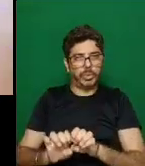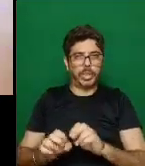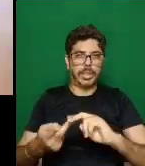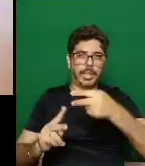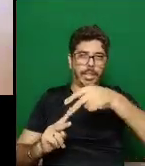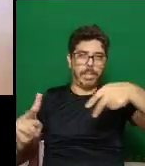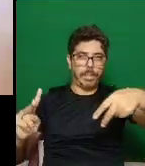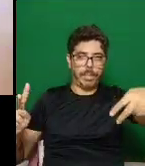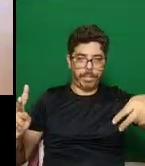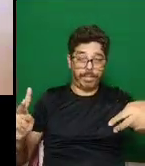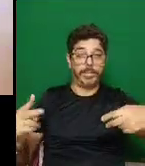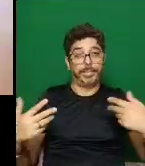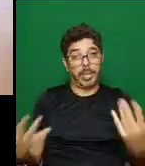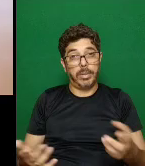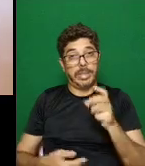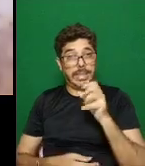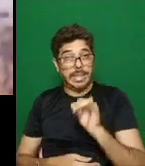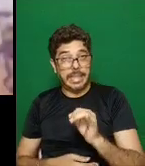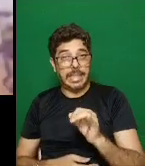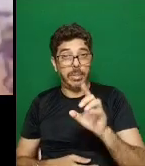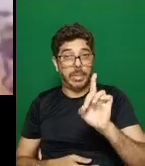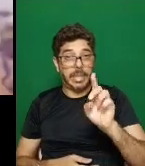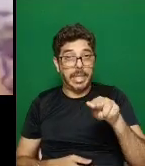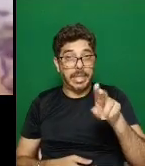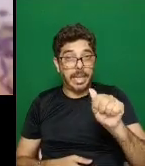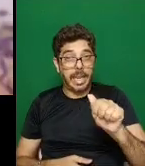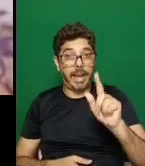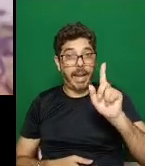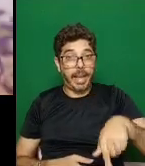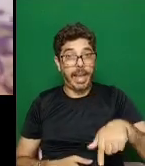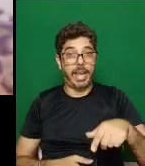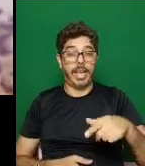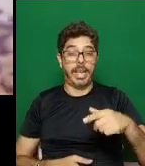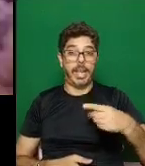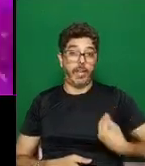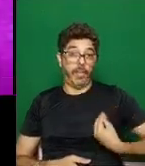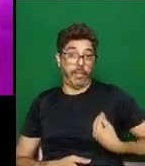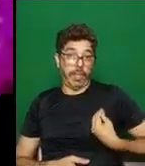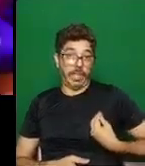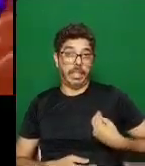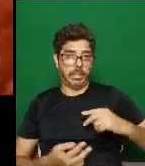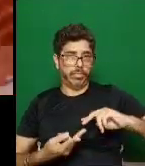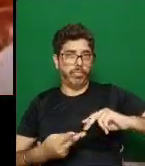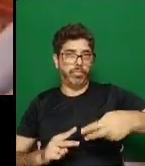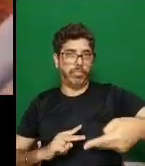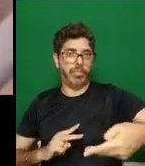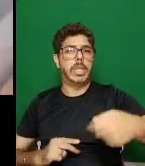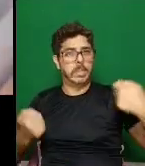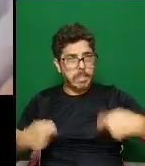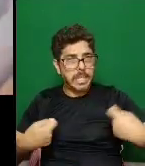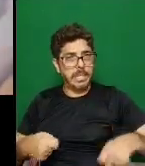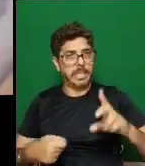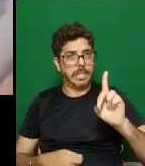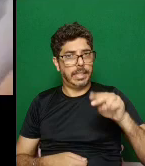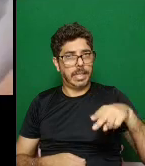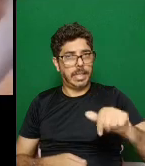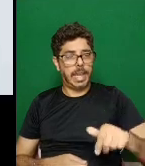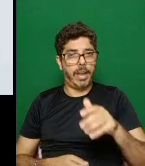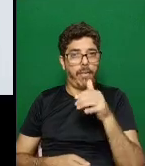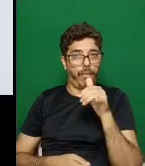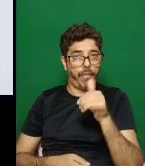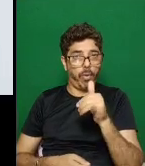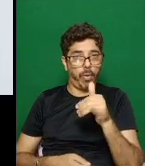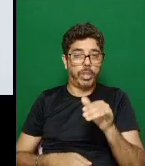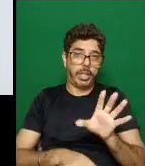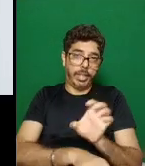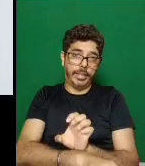DNA. Considerando que o DNA é o código da vida e que ele só existe e se replica devido às forças elétricas,